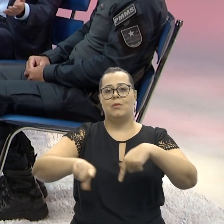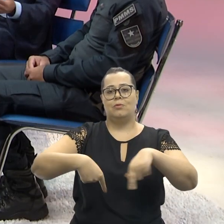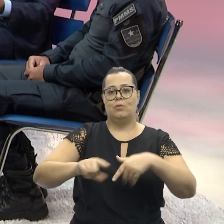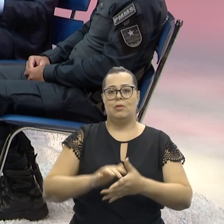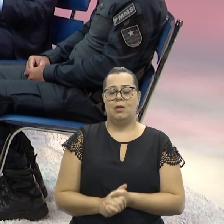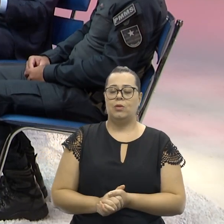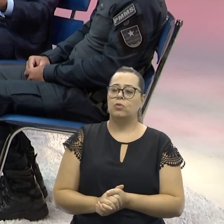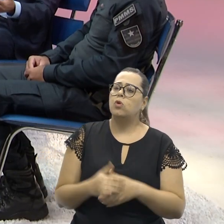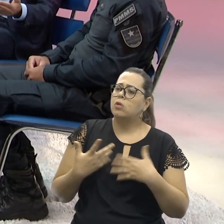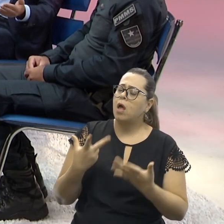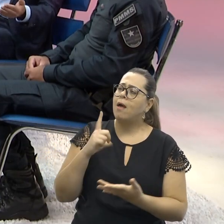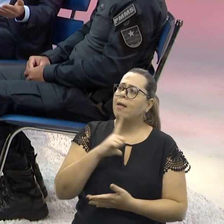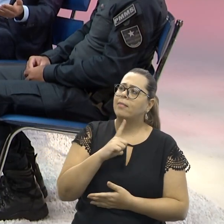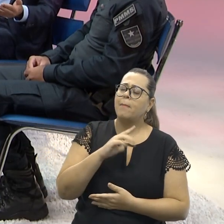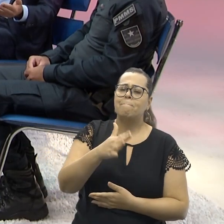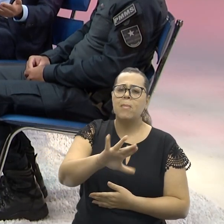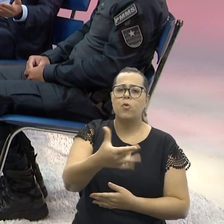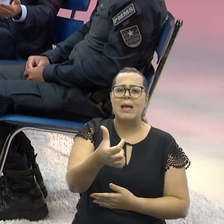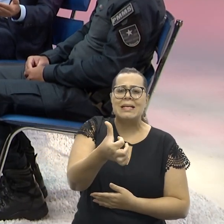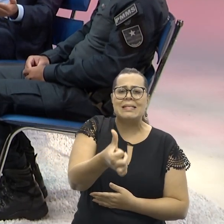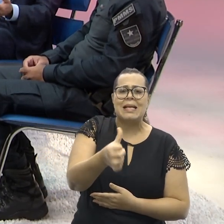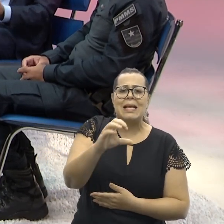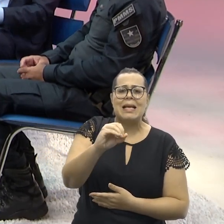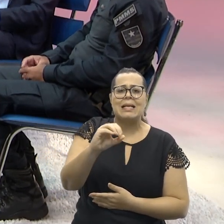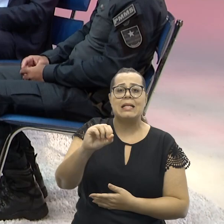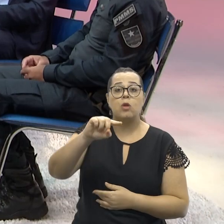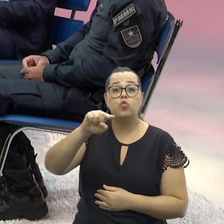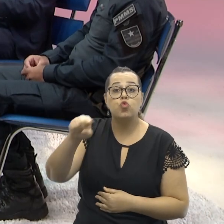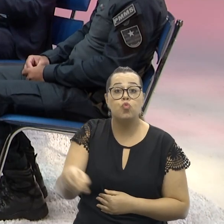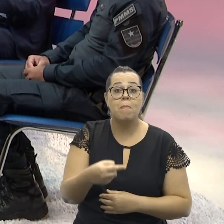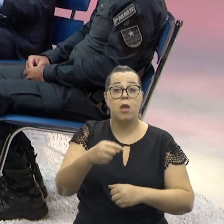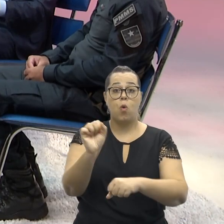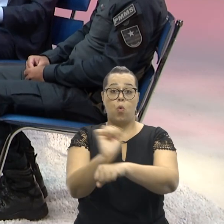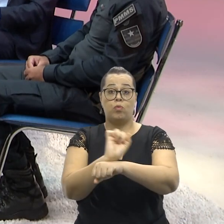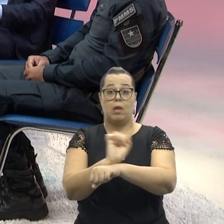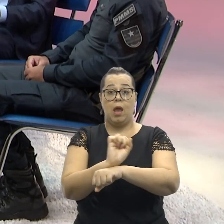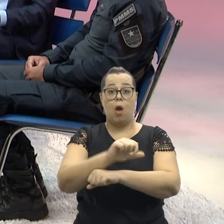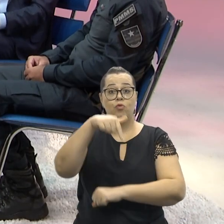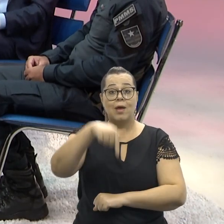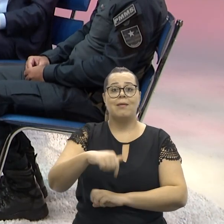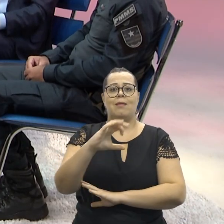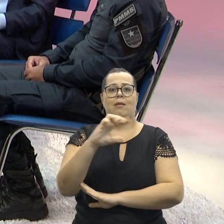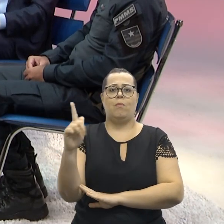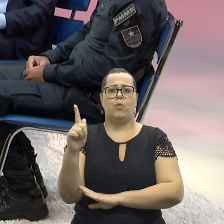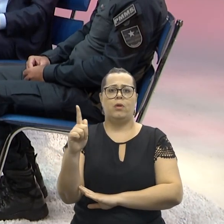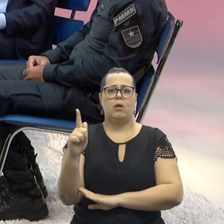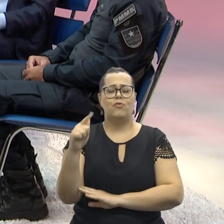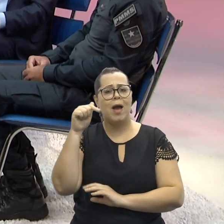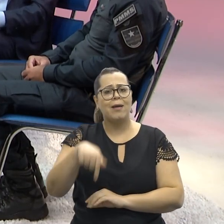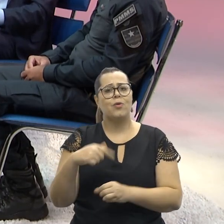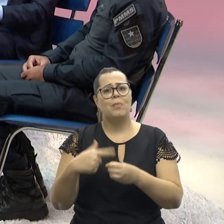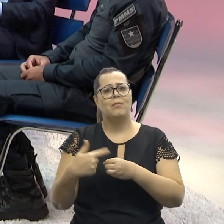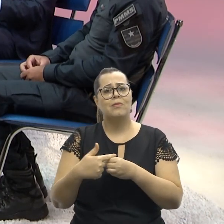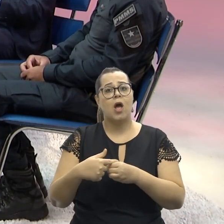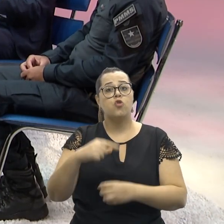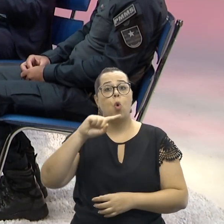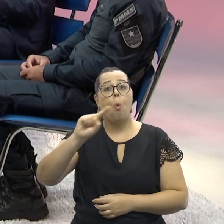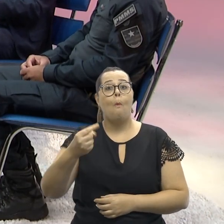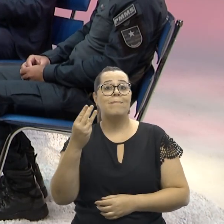Coronel Augusto, mais de 600 mil veículos em Campo Grande. Sim, exato. Uma frota com uma cidade de 1 milhão de habitantes.